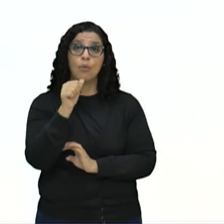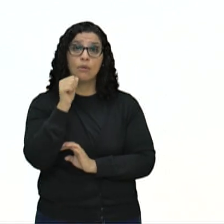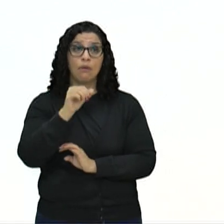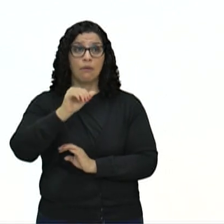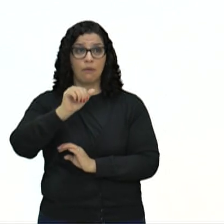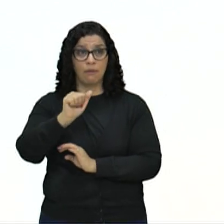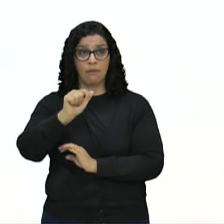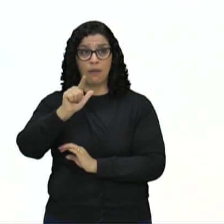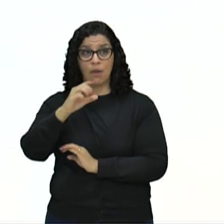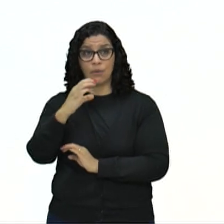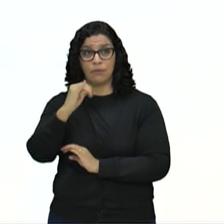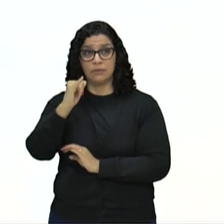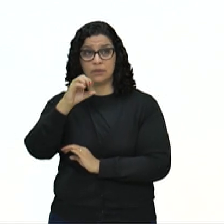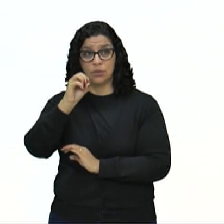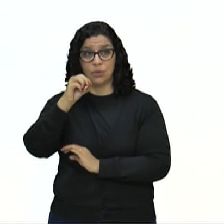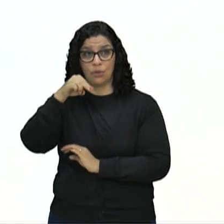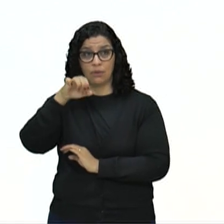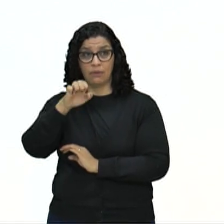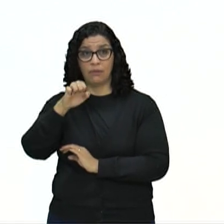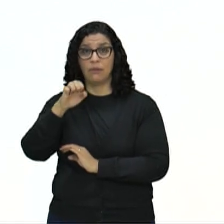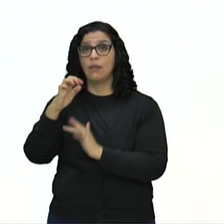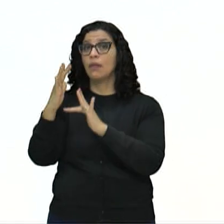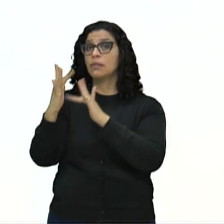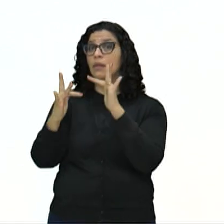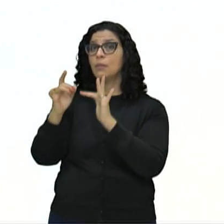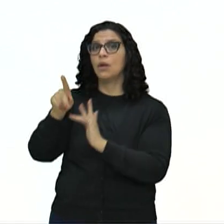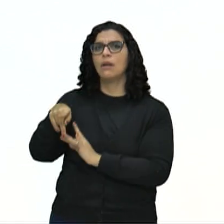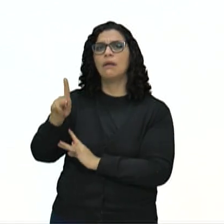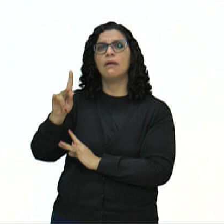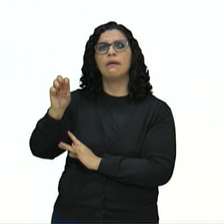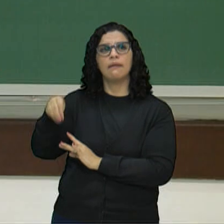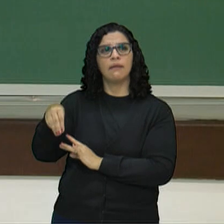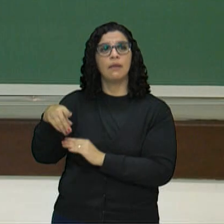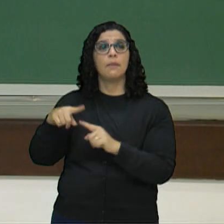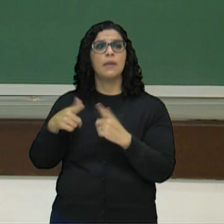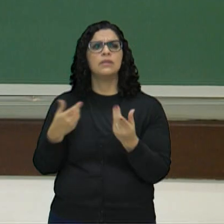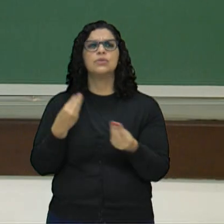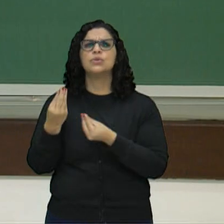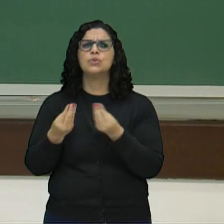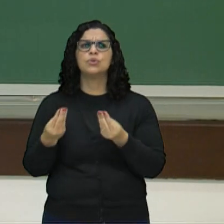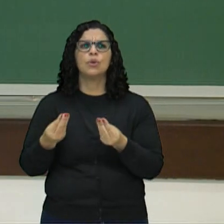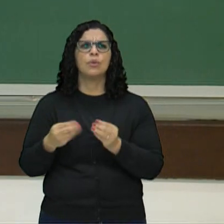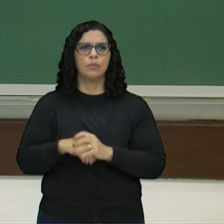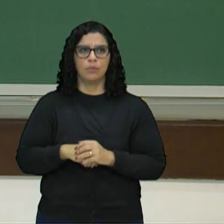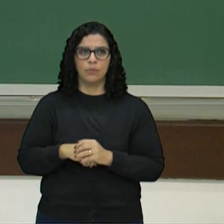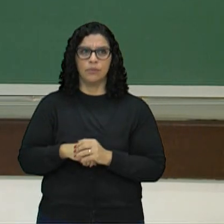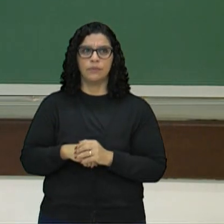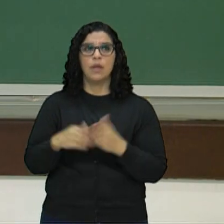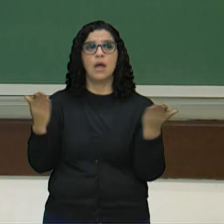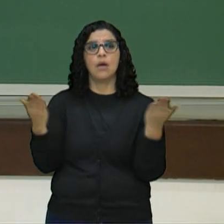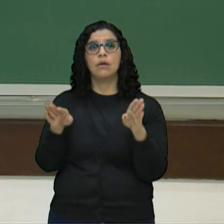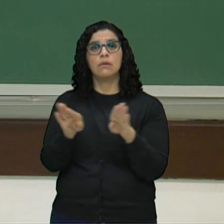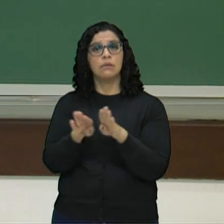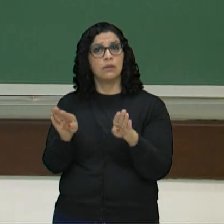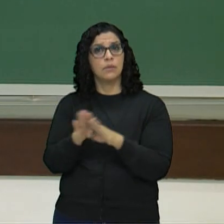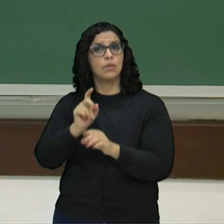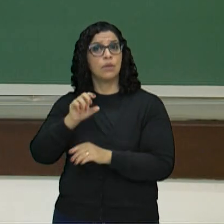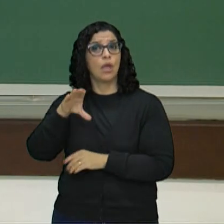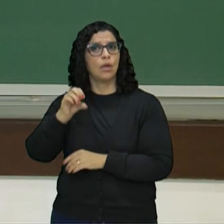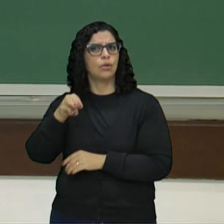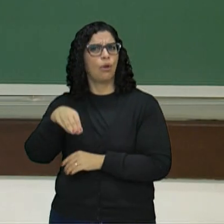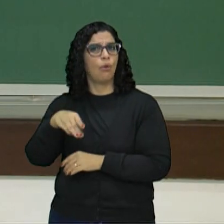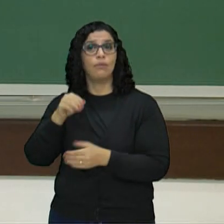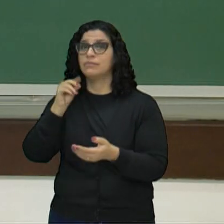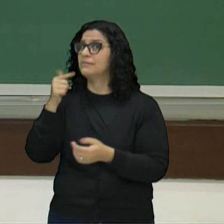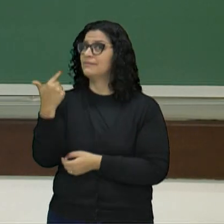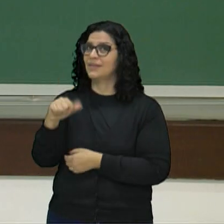não acredito que fica sem sentido com. Mas vamos pensar o seguinte, turma. Você